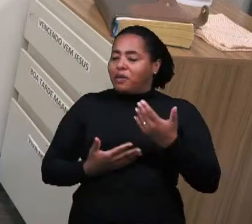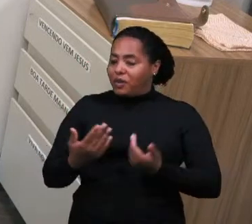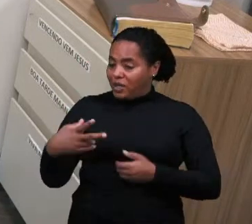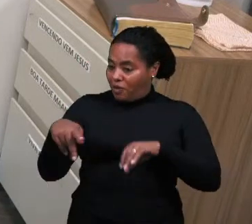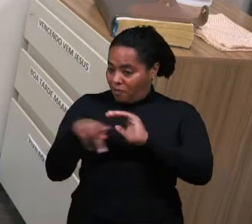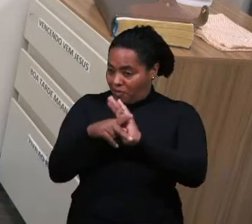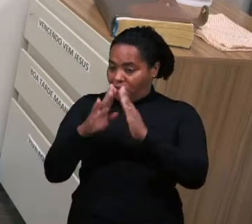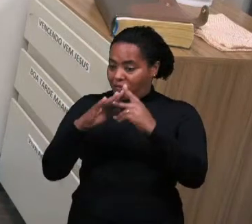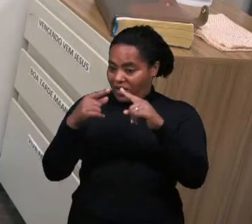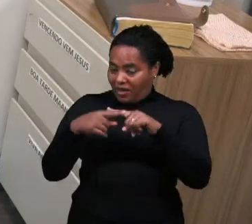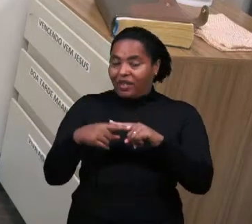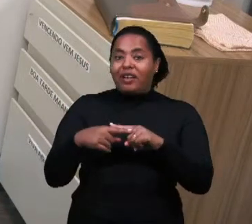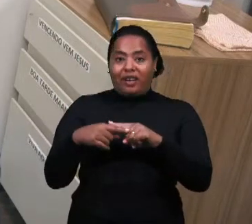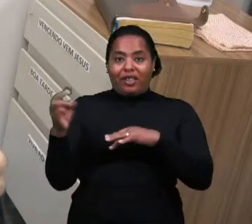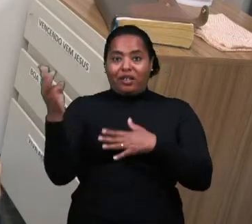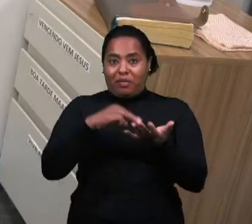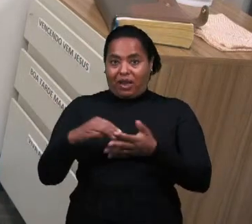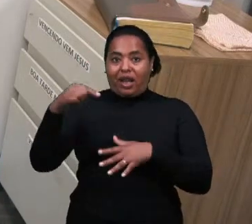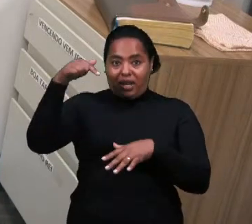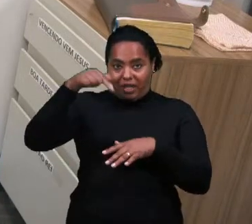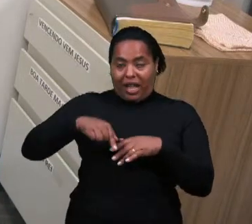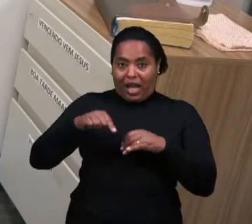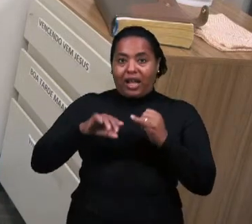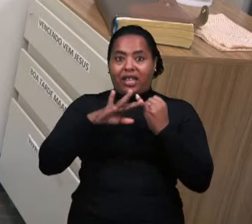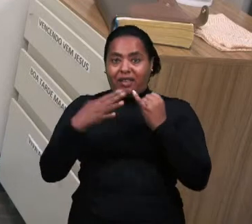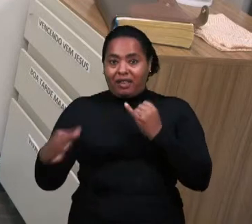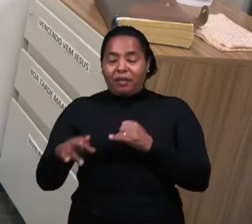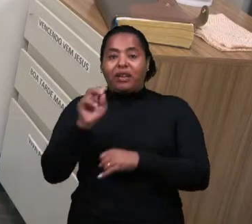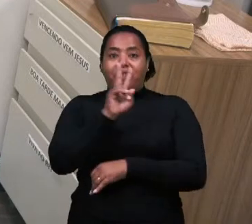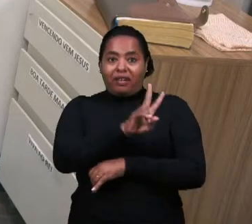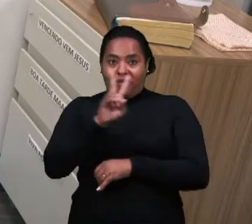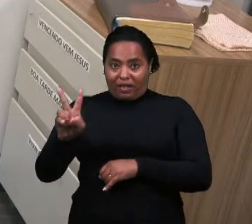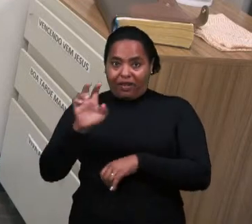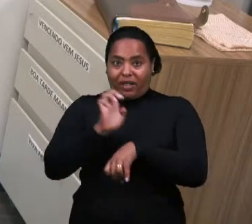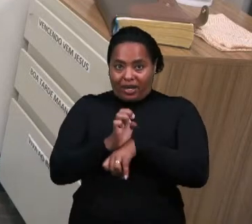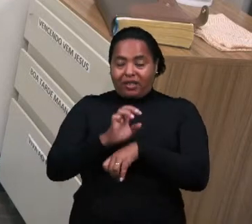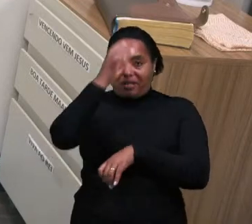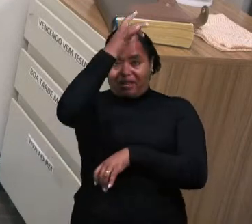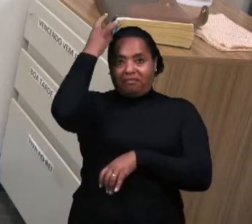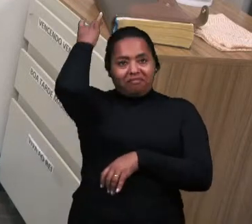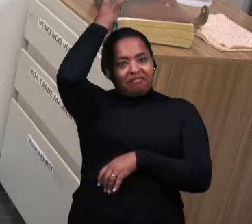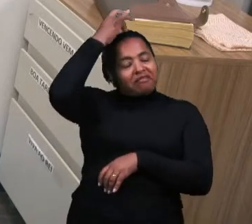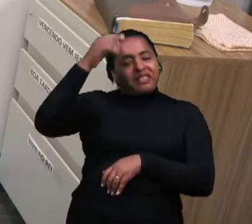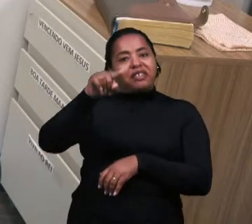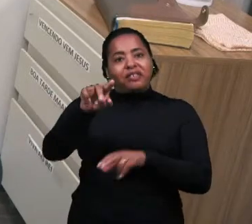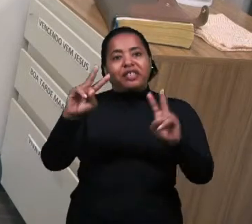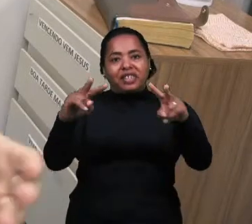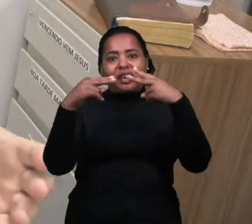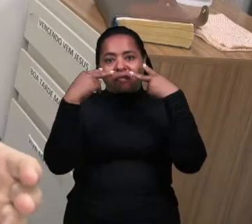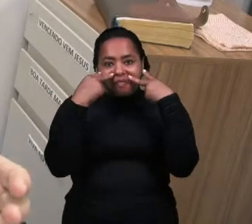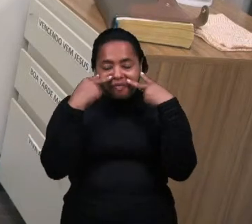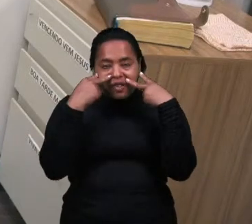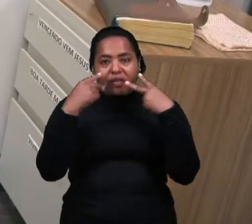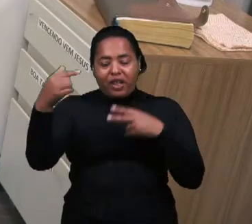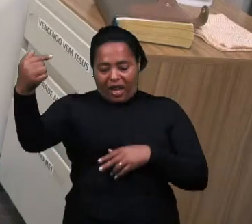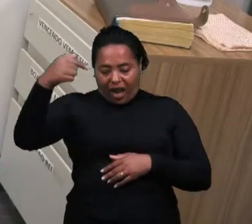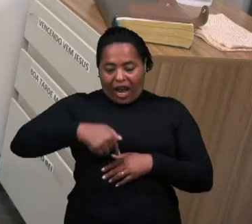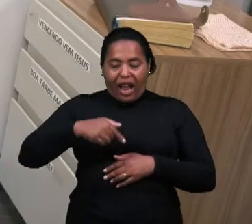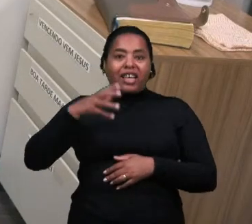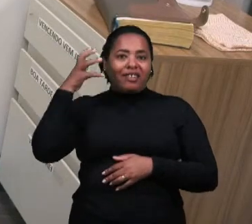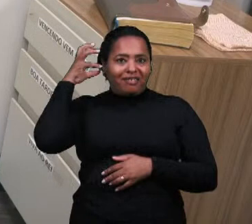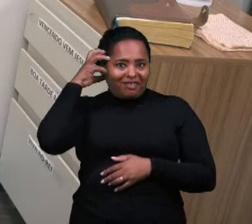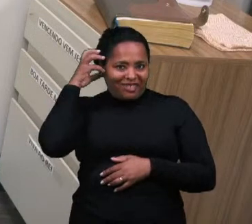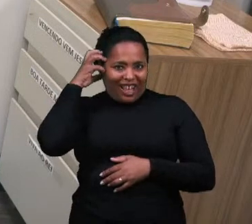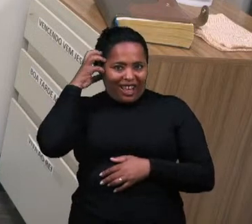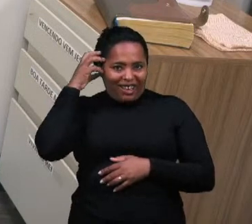Plano 100, aqui na praia de Itaparica, em Vila Velha, no estado do Espírito Santo. Você que nos assiste quando vier aqui na Rádio